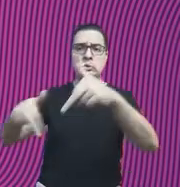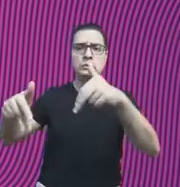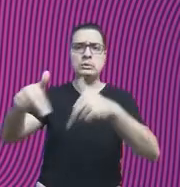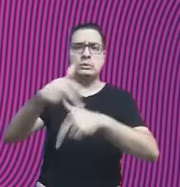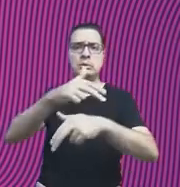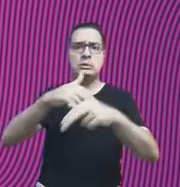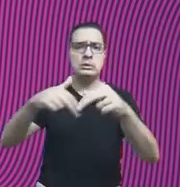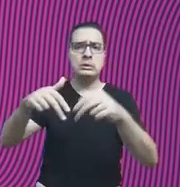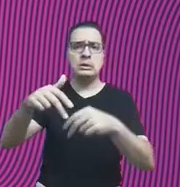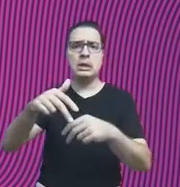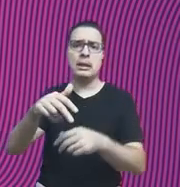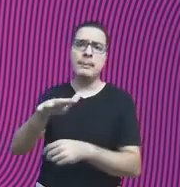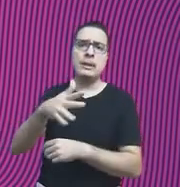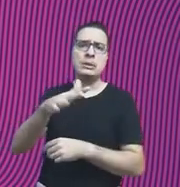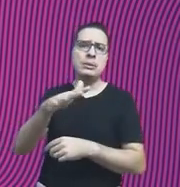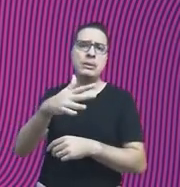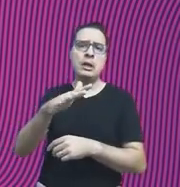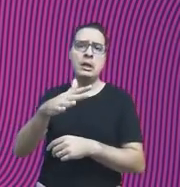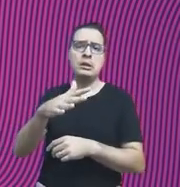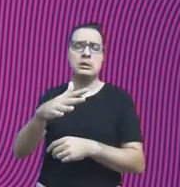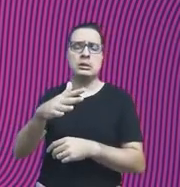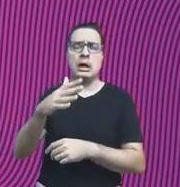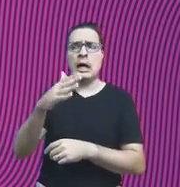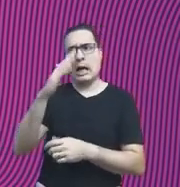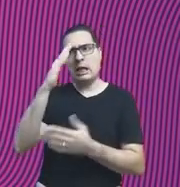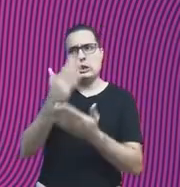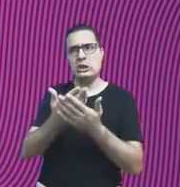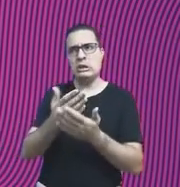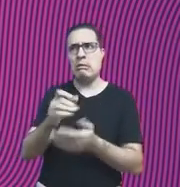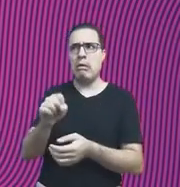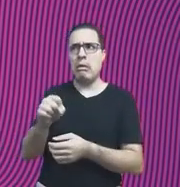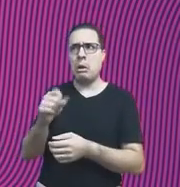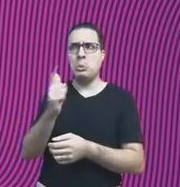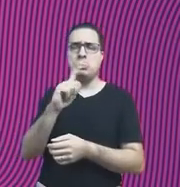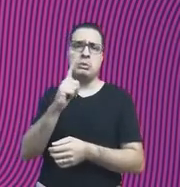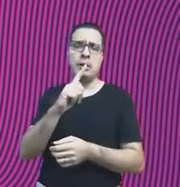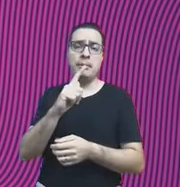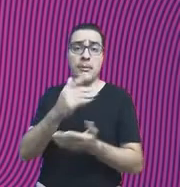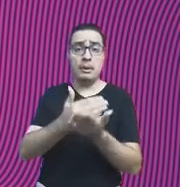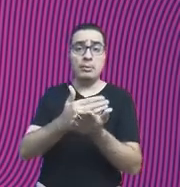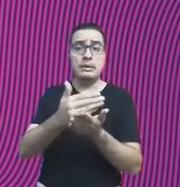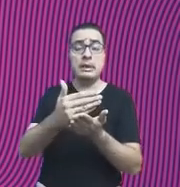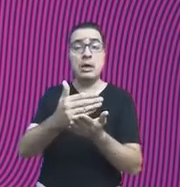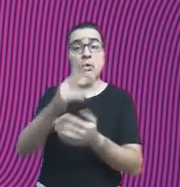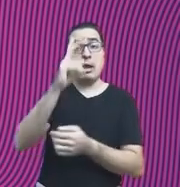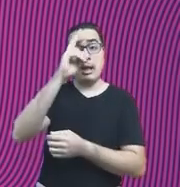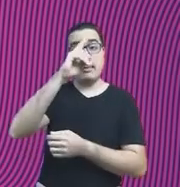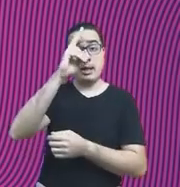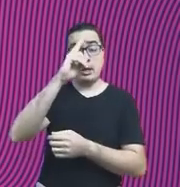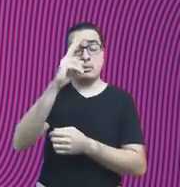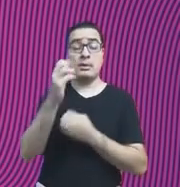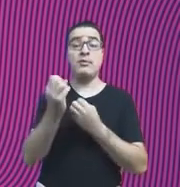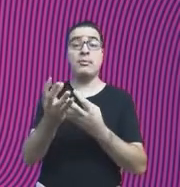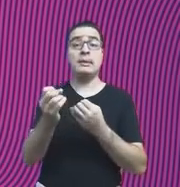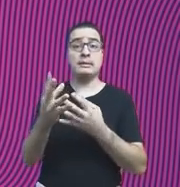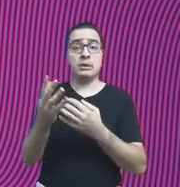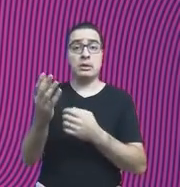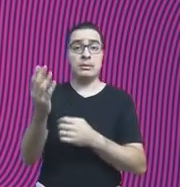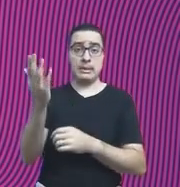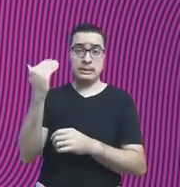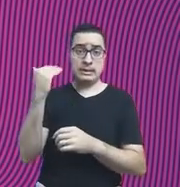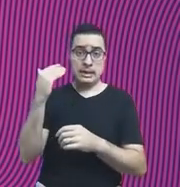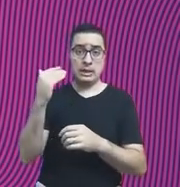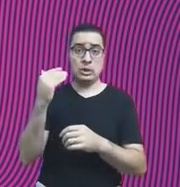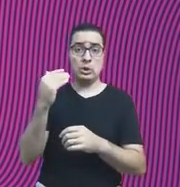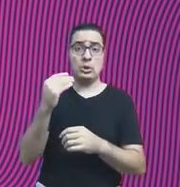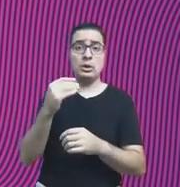medianamente conformista. E para começar, eu queria lembrar de um dado que foi publicado recentemente pelo Imperial